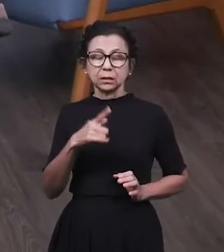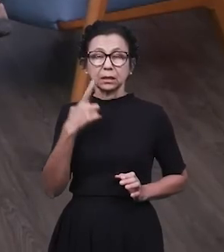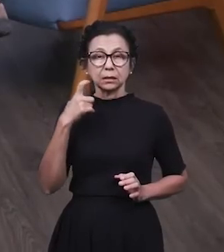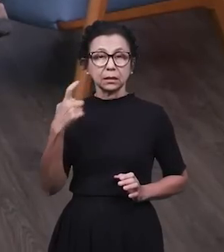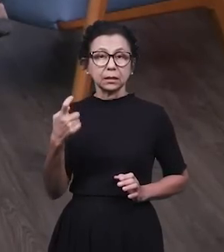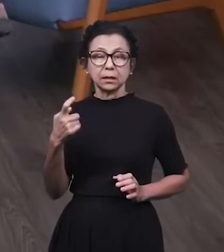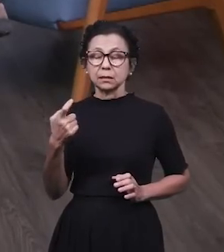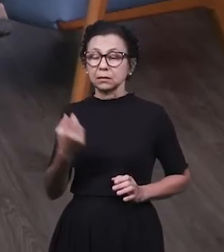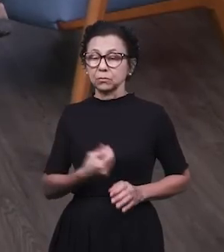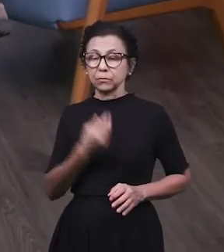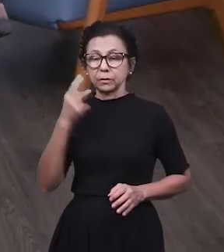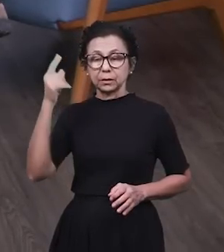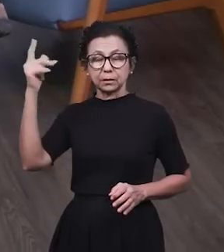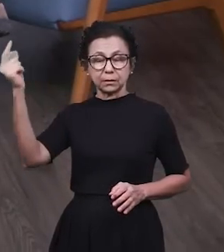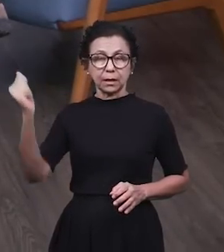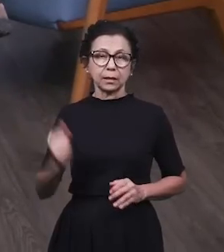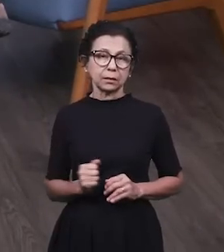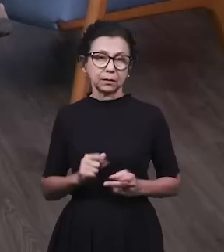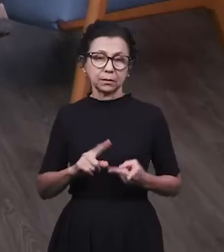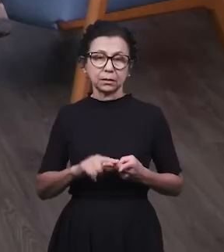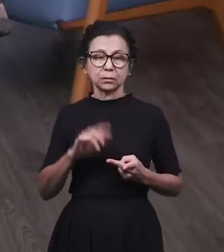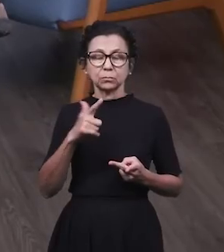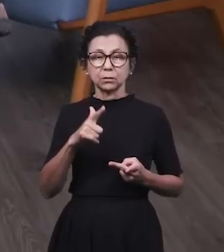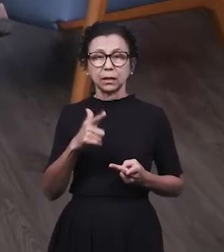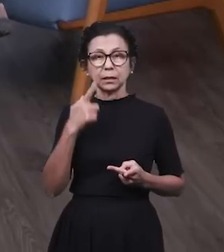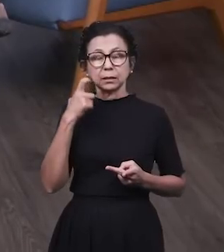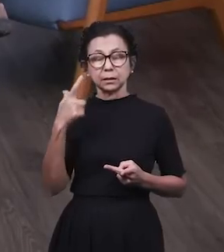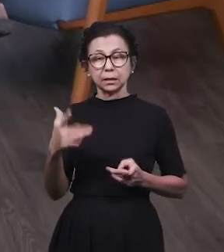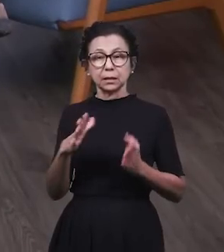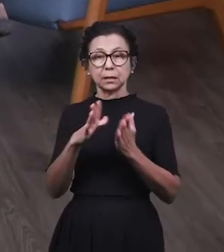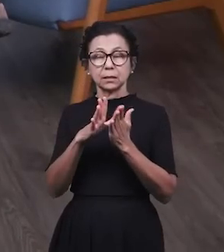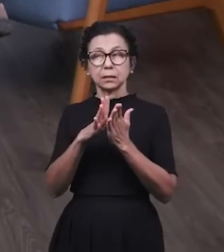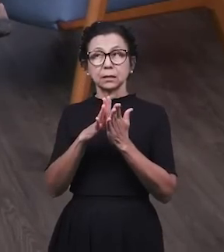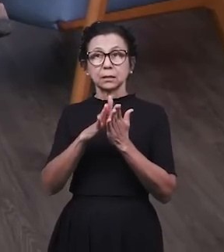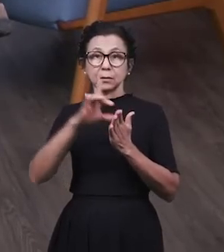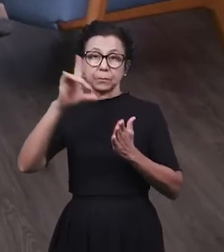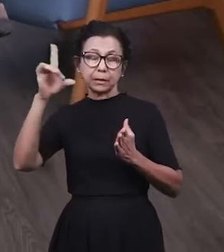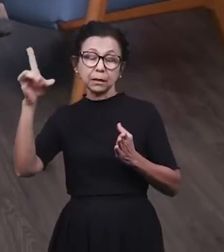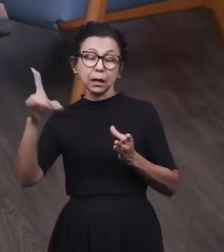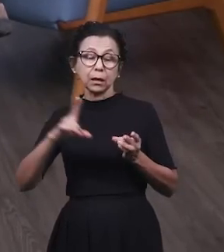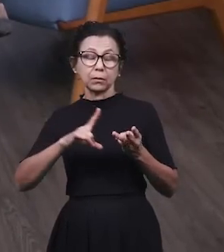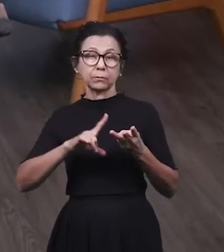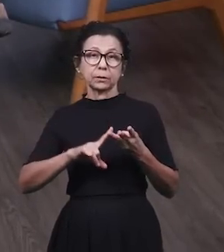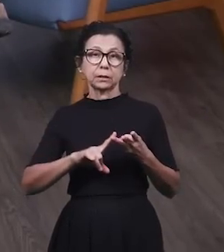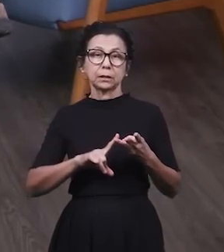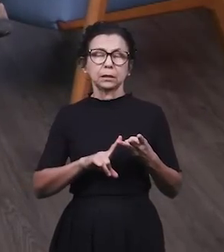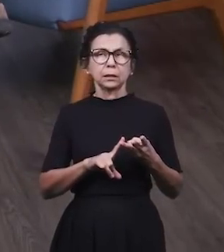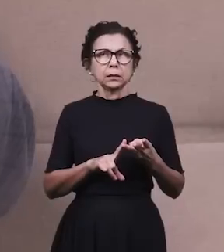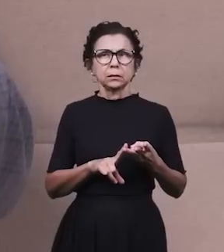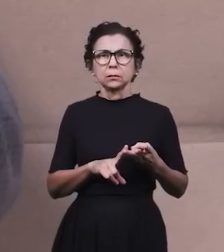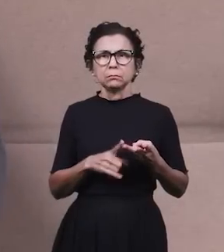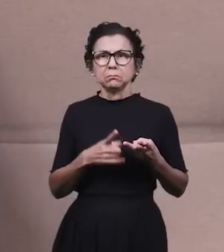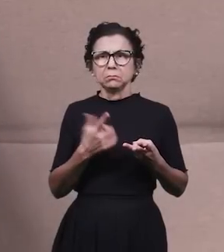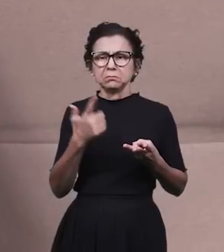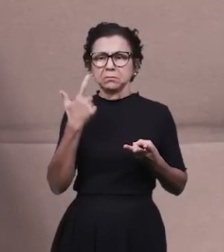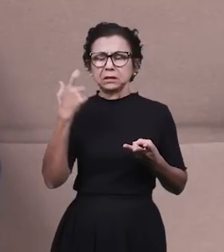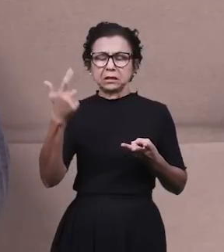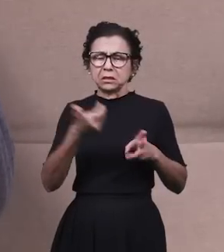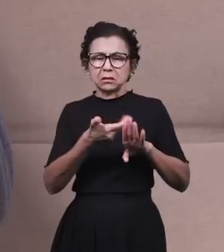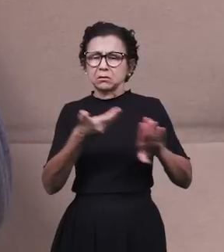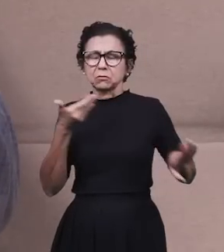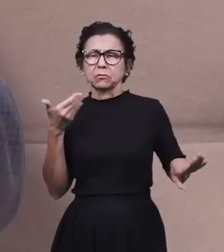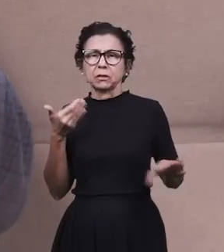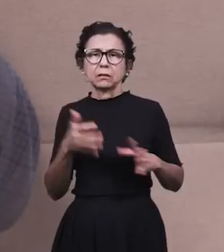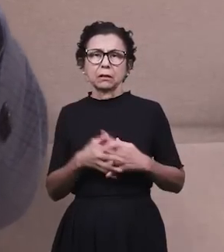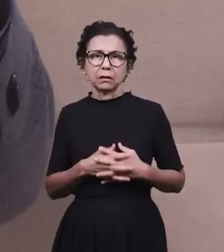na palavra e nem na santificação. Agora, quando há um interesse pela eternidade, um interesse no projeto de Deus, então